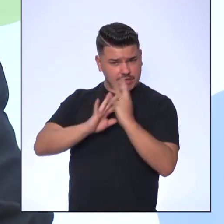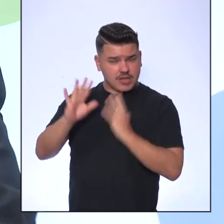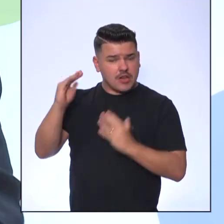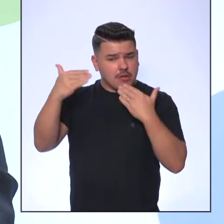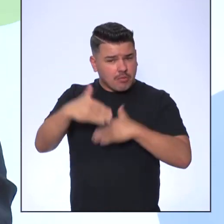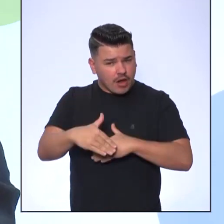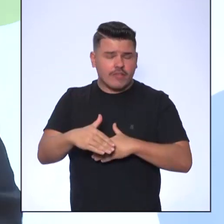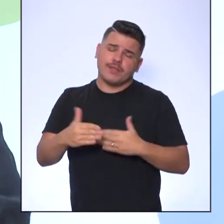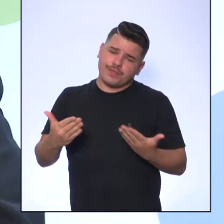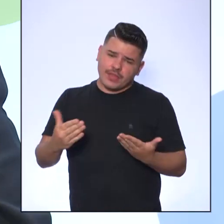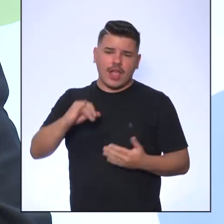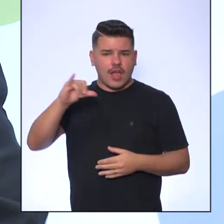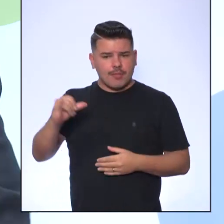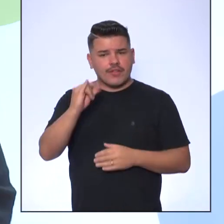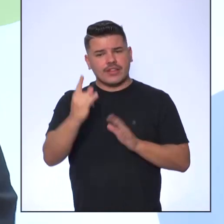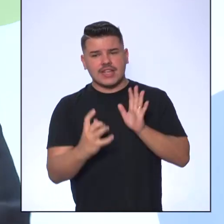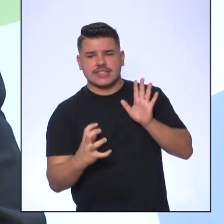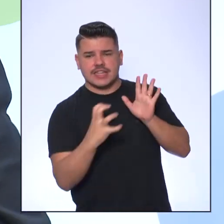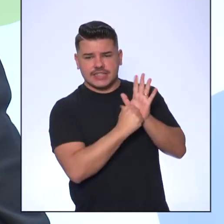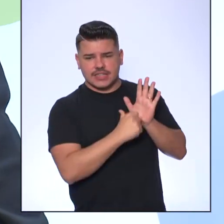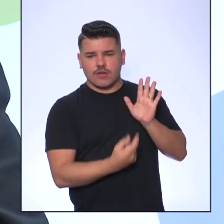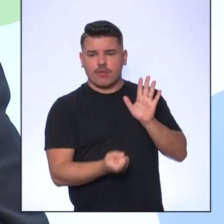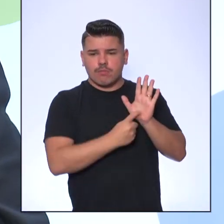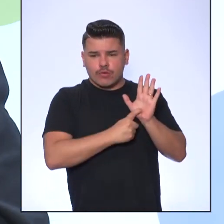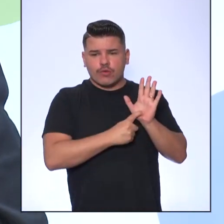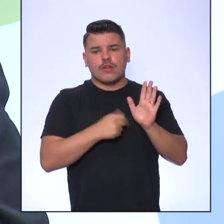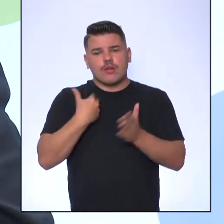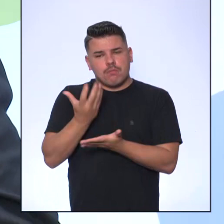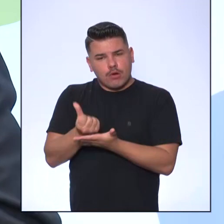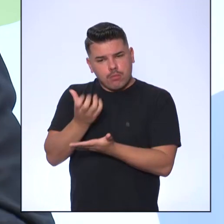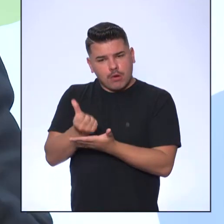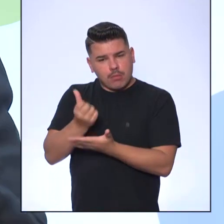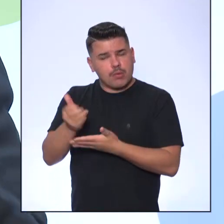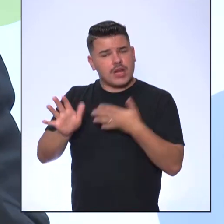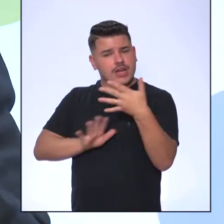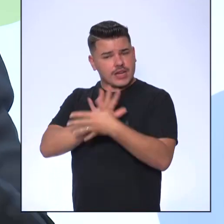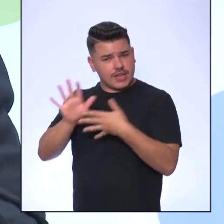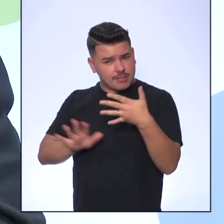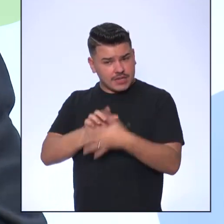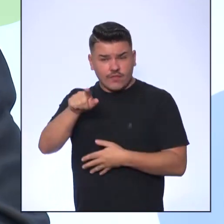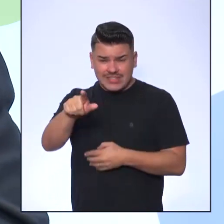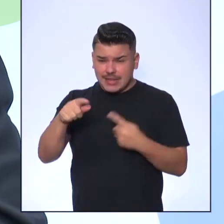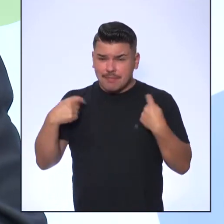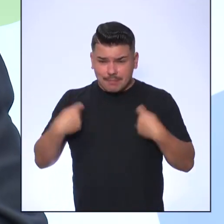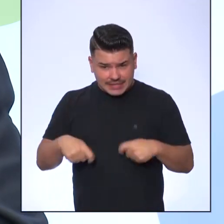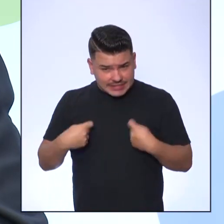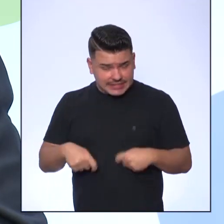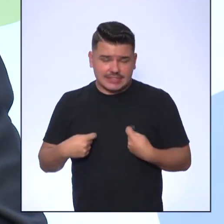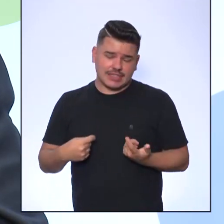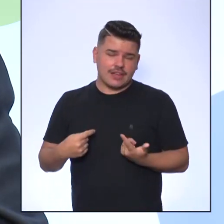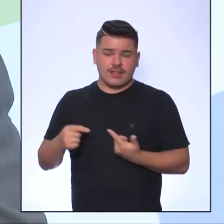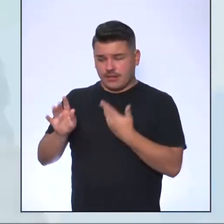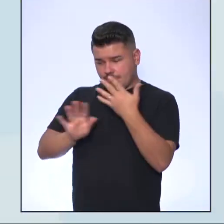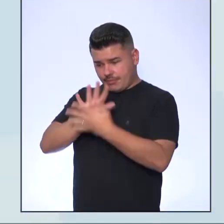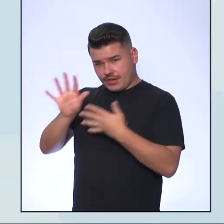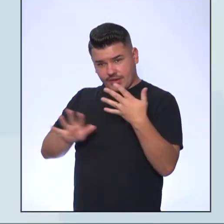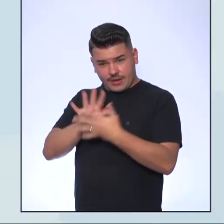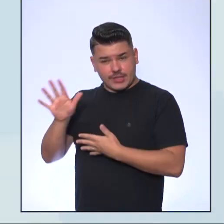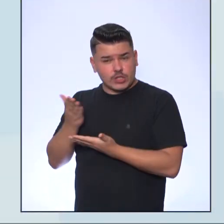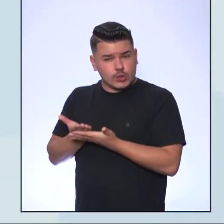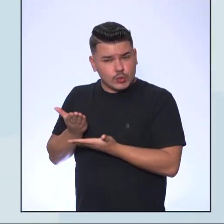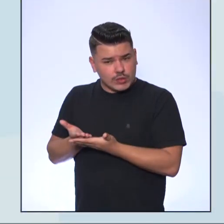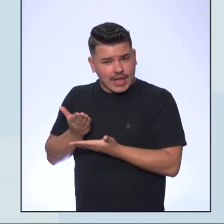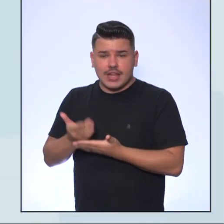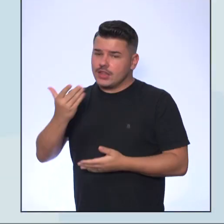se preparar, também tem lá o Enem Video Libras. E para você que precisa do Enem Video Libras para fazer,